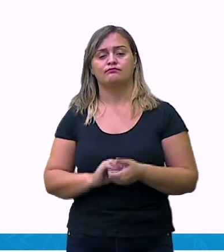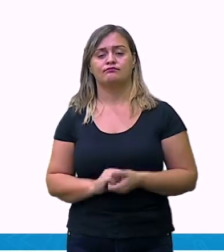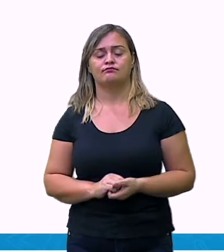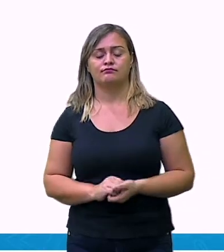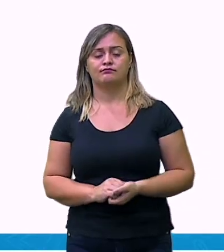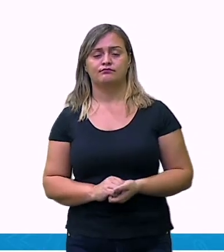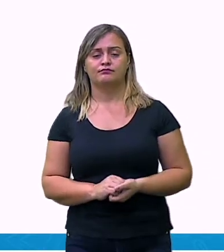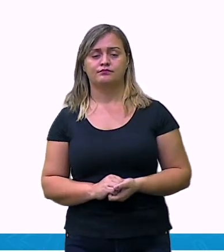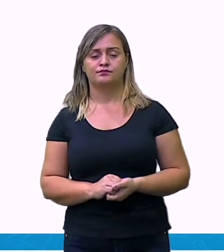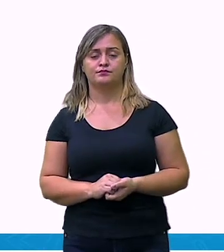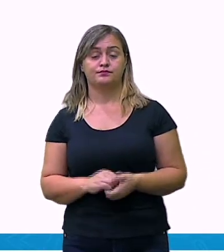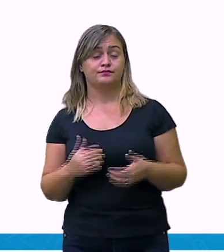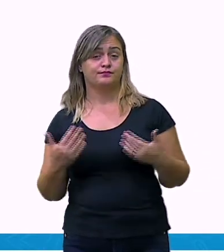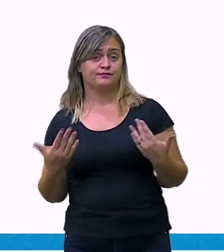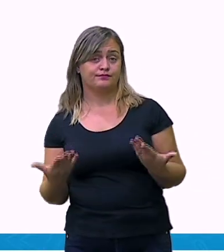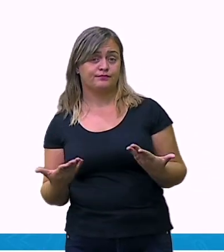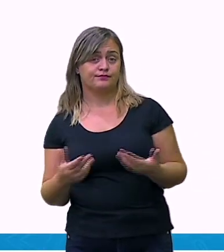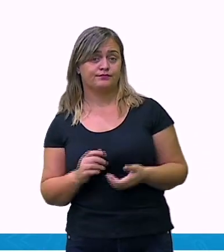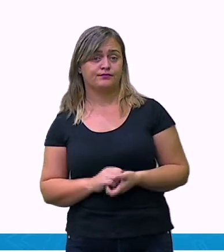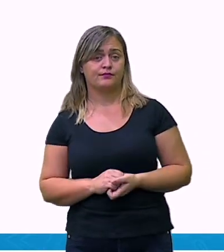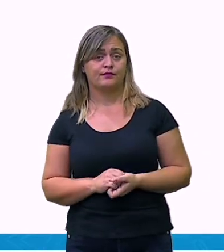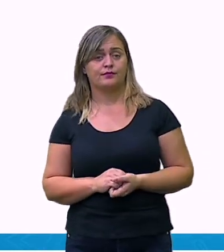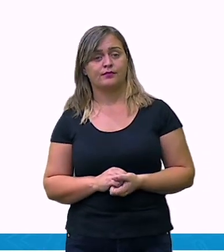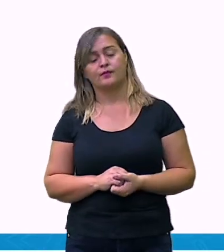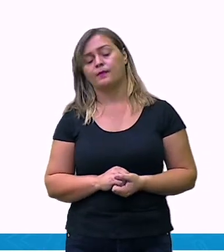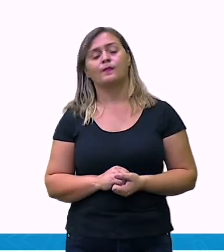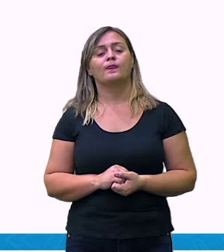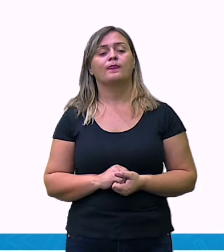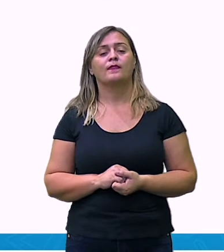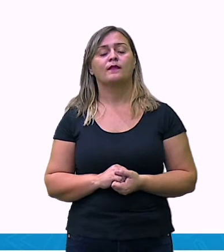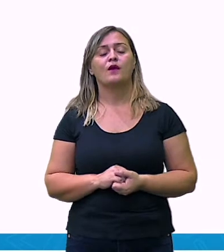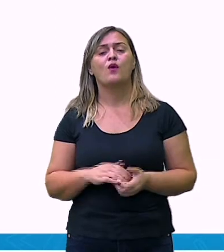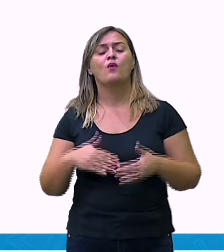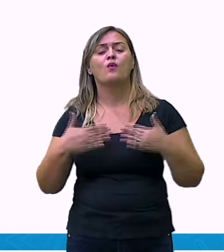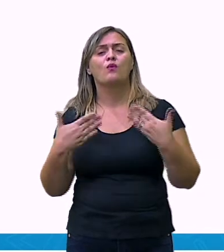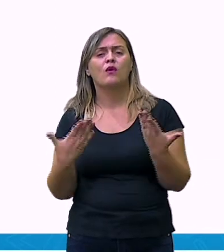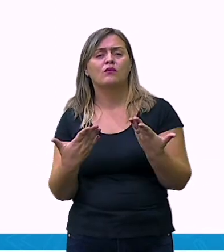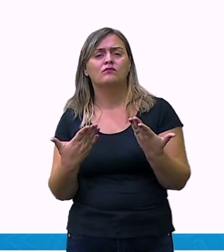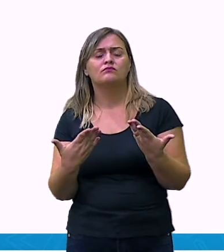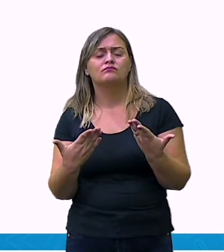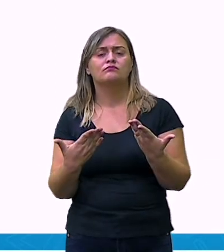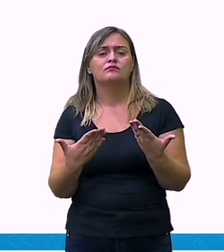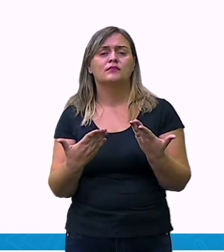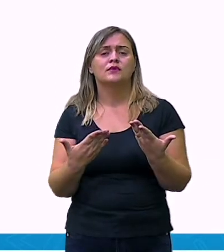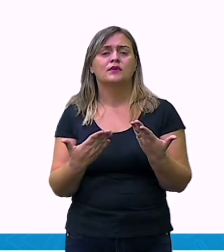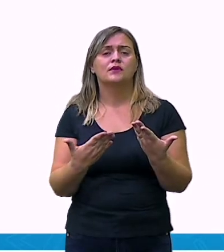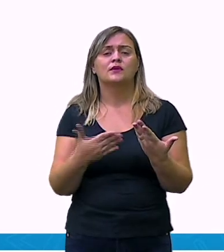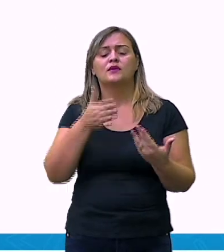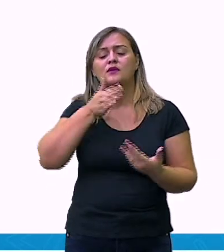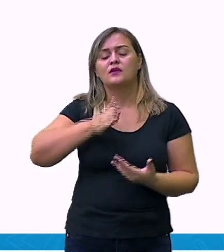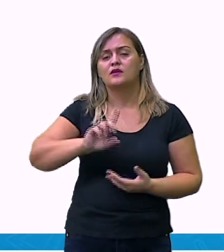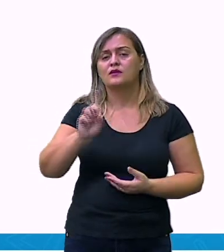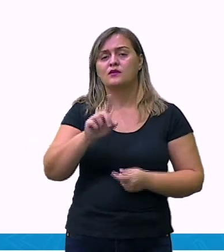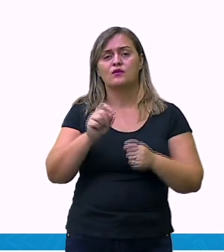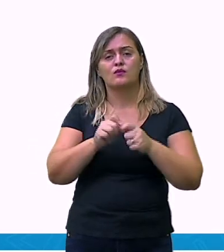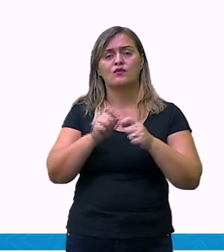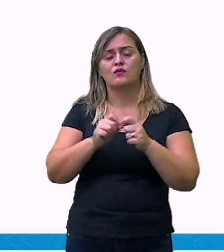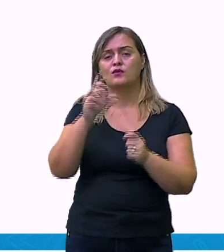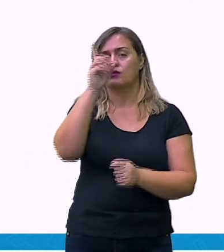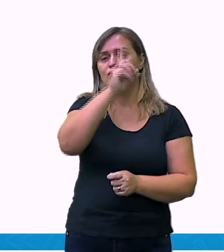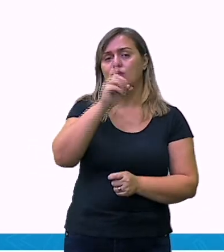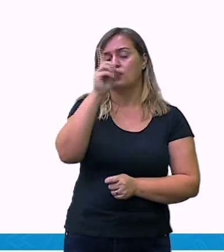2017. Olha só, qual foi a alternativa aqui que essa criança não fez naquele dia? Ela não brincou